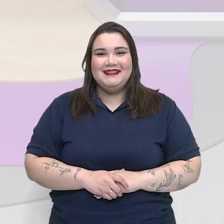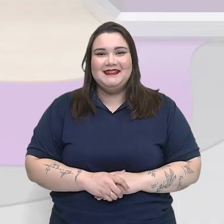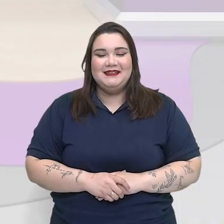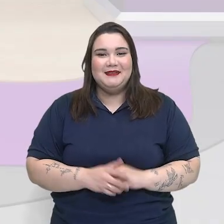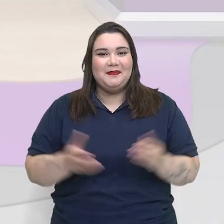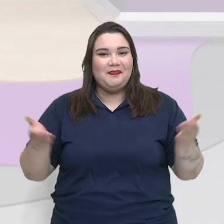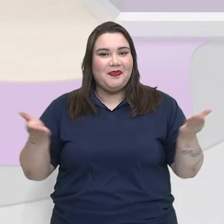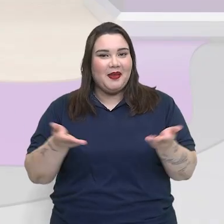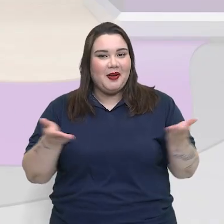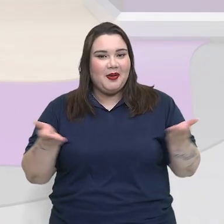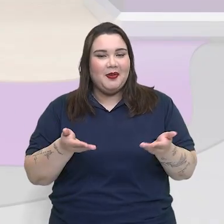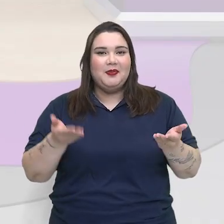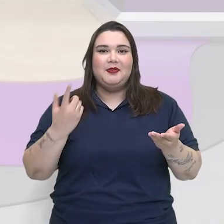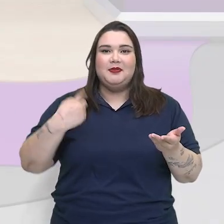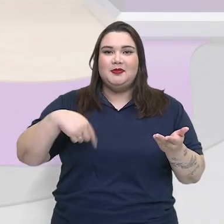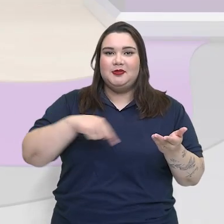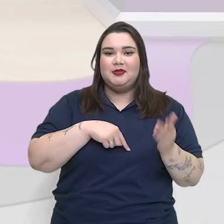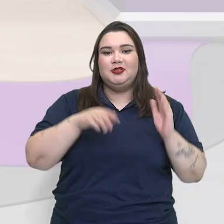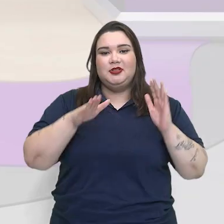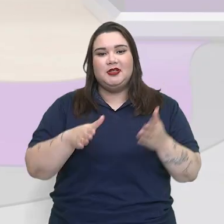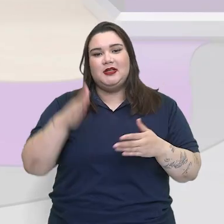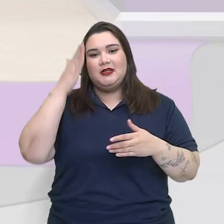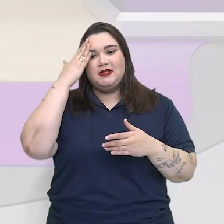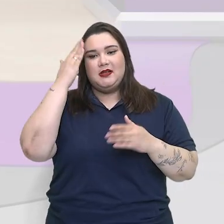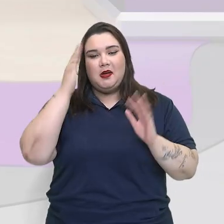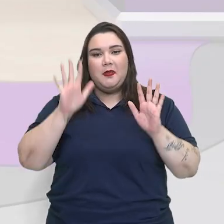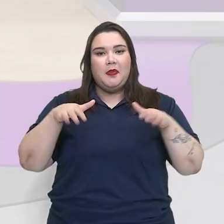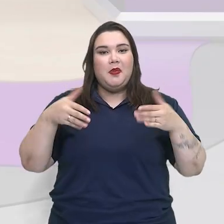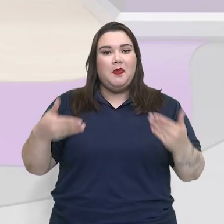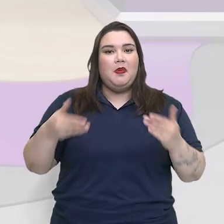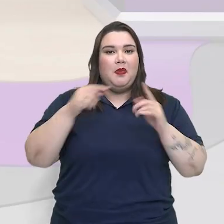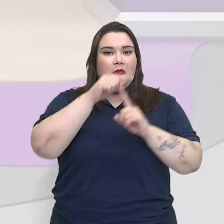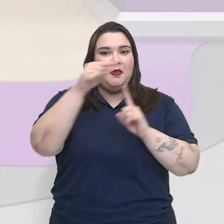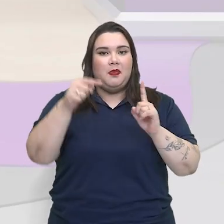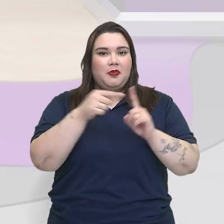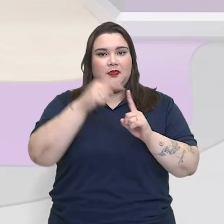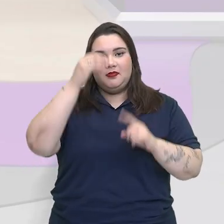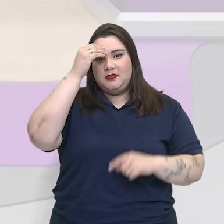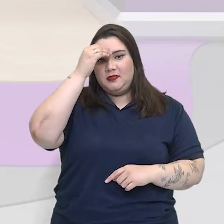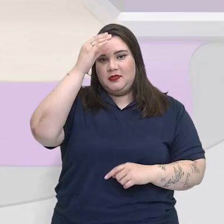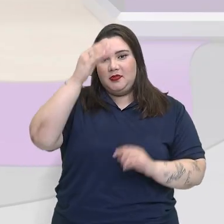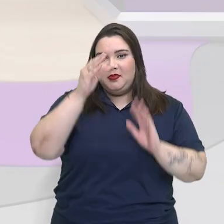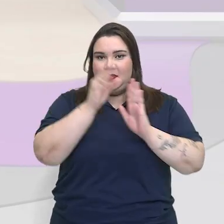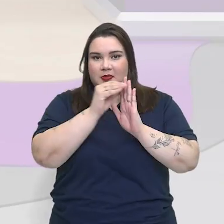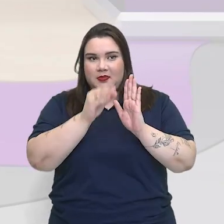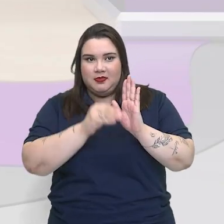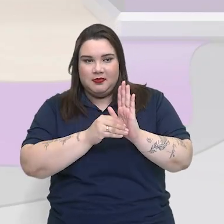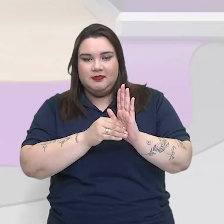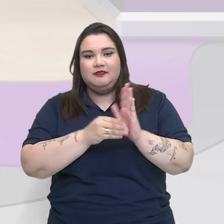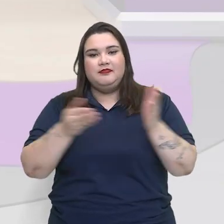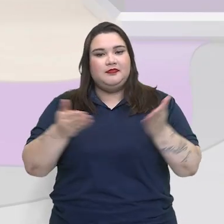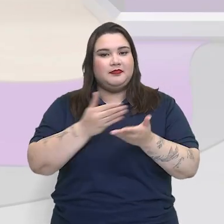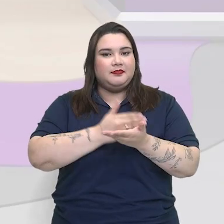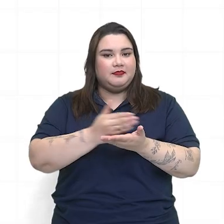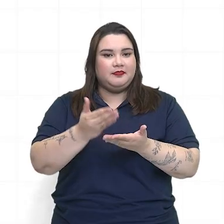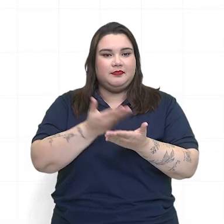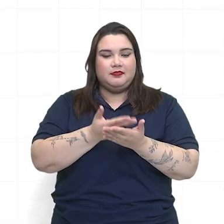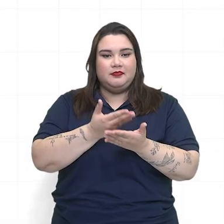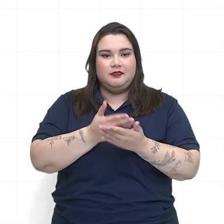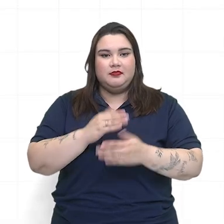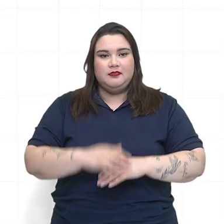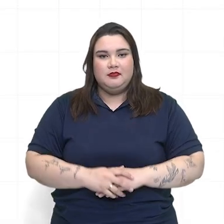Agora, queridos alunos, que temos conhecimento do nosso objeto de conhecimento, vamos dar início à nossa aula.